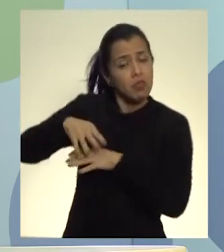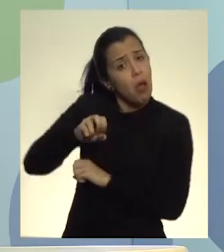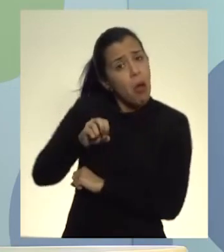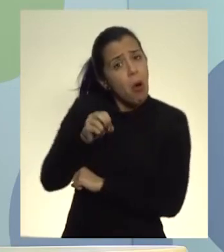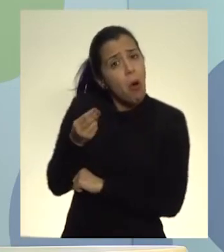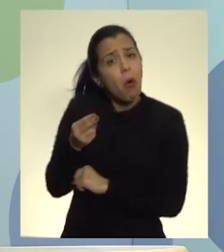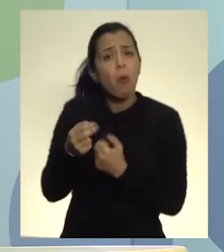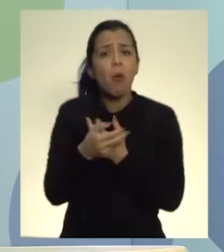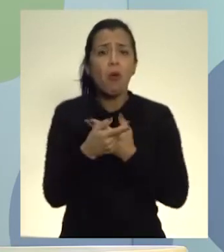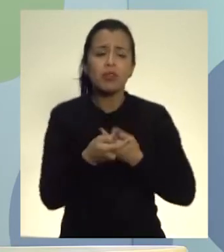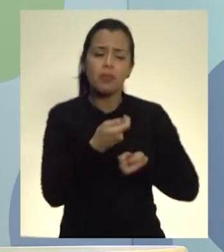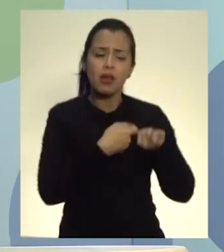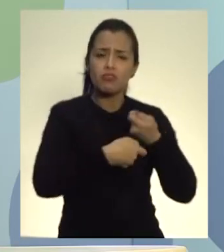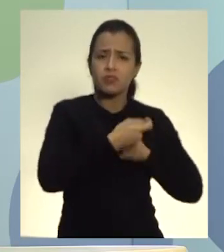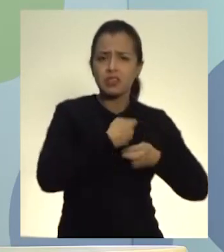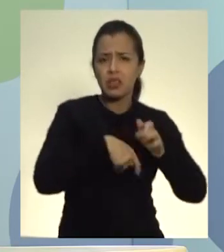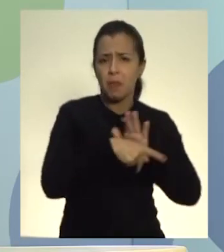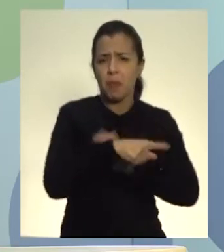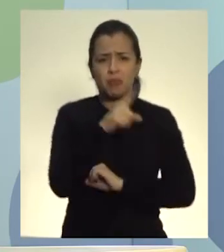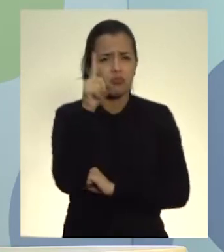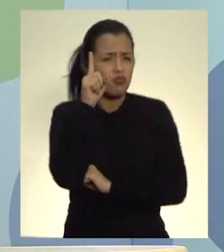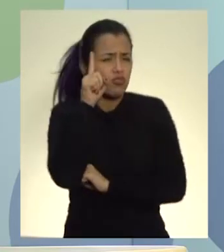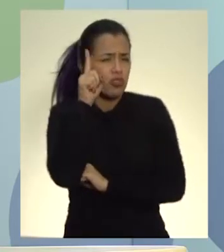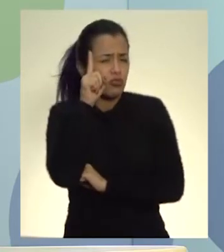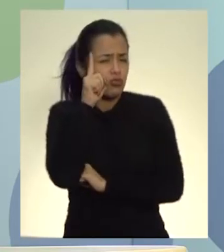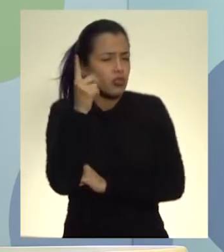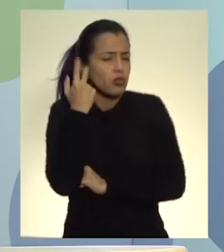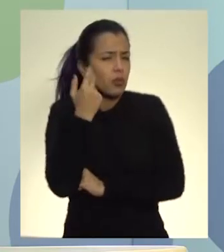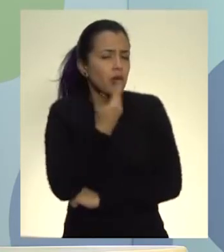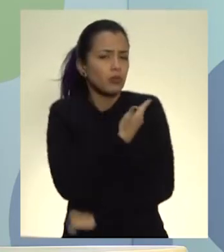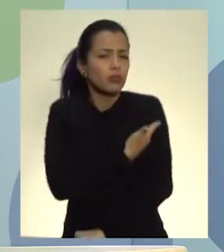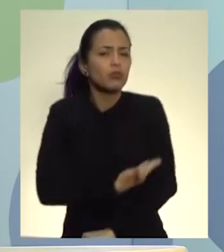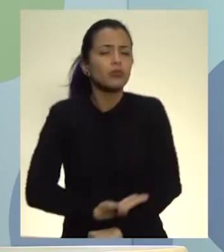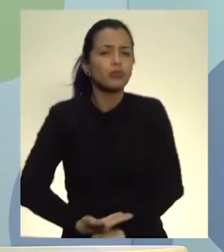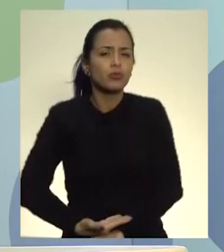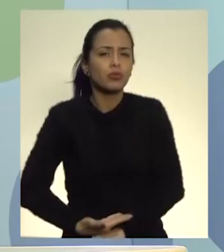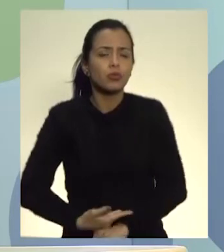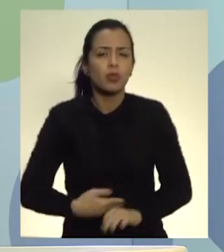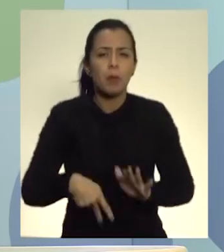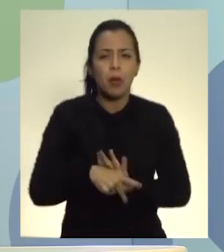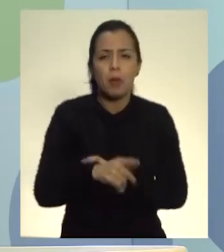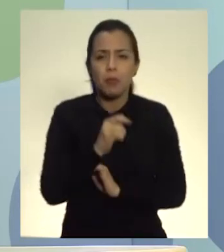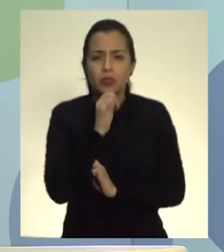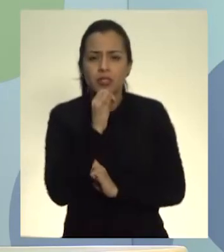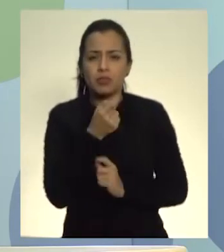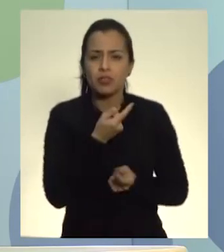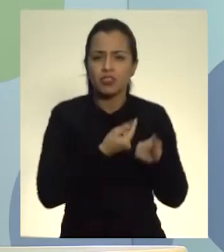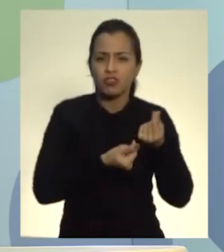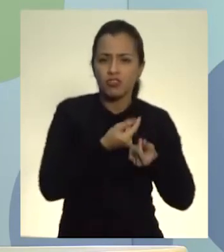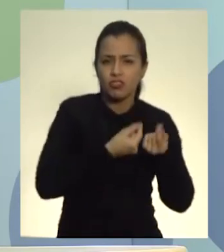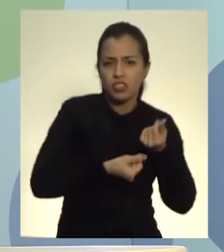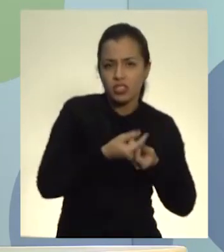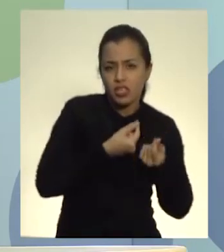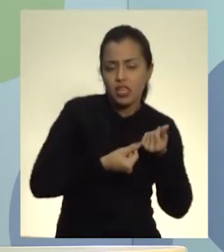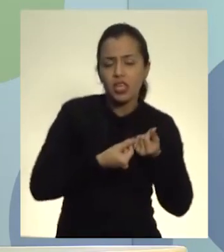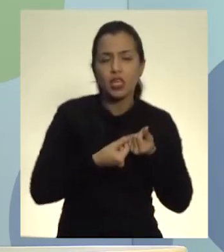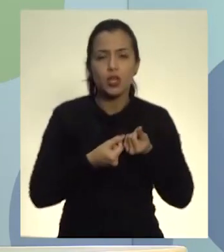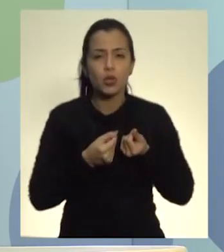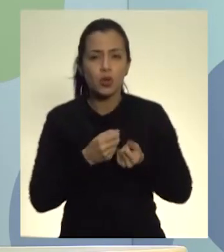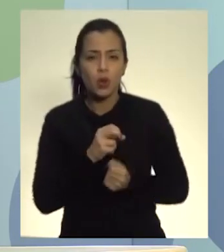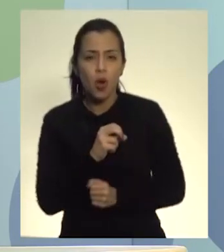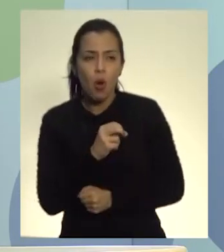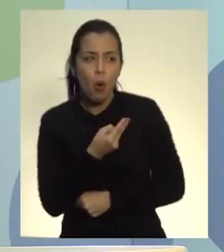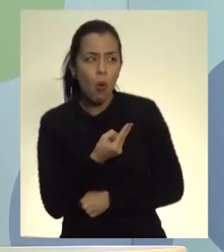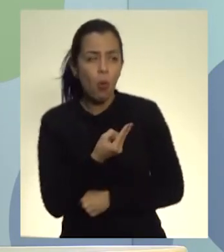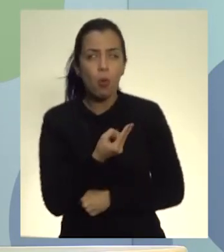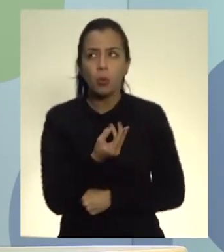e administrar alguns problemas cotidianos, como as relacionados com grana, com relação ao dinheiro, há alguns